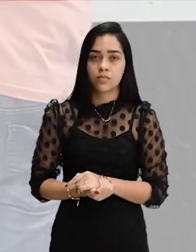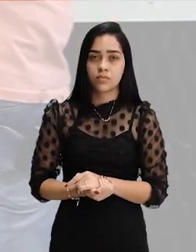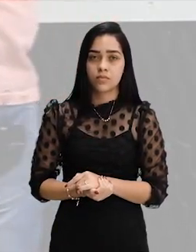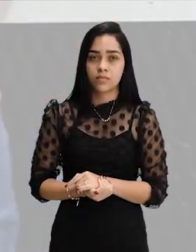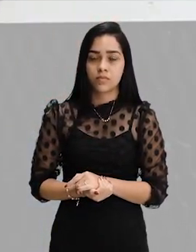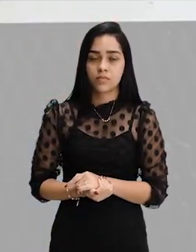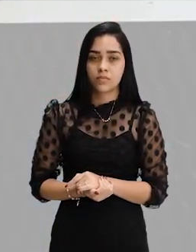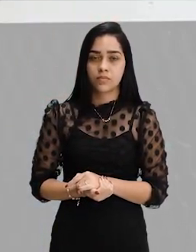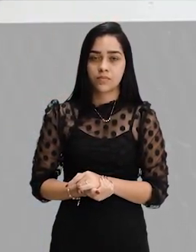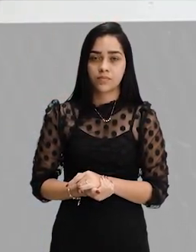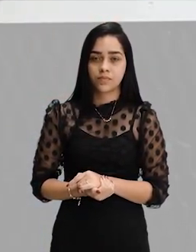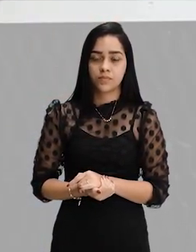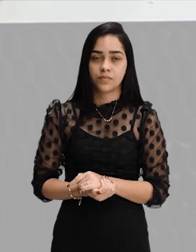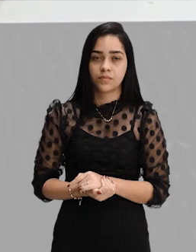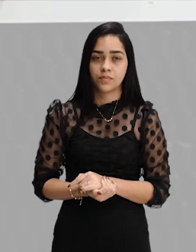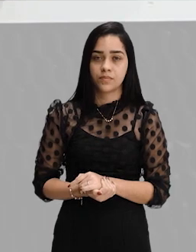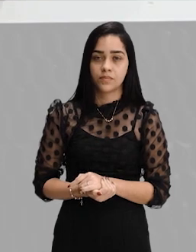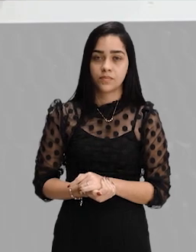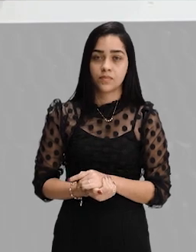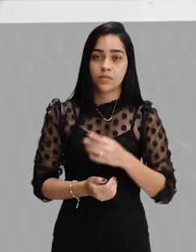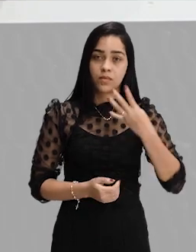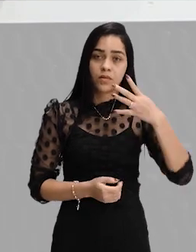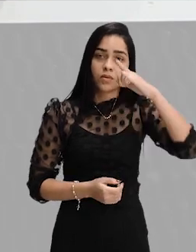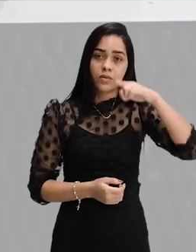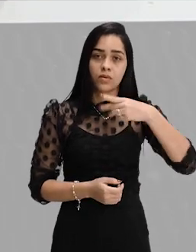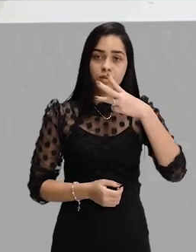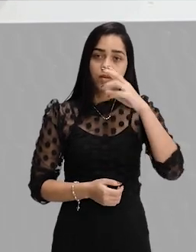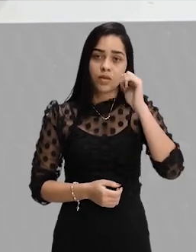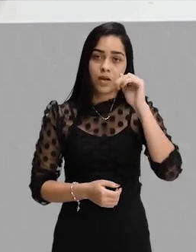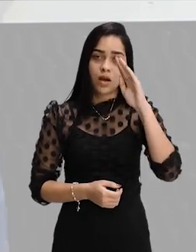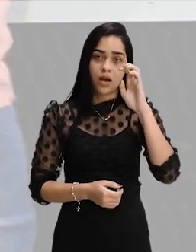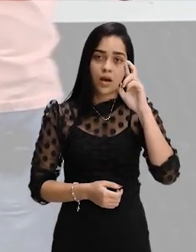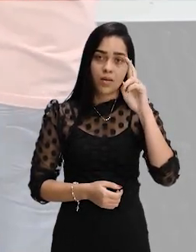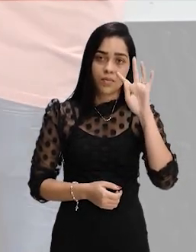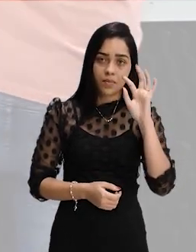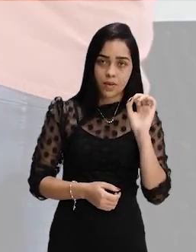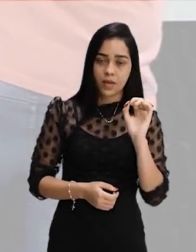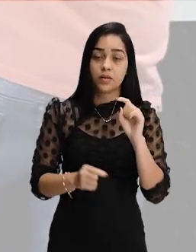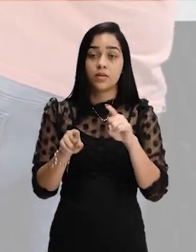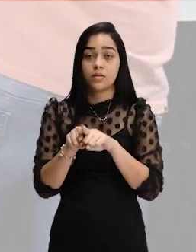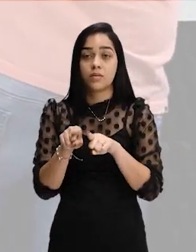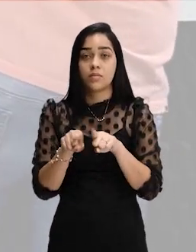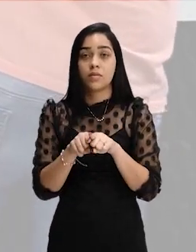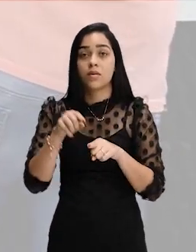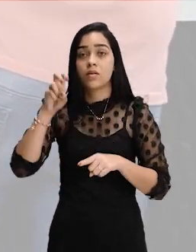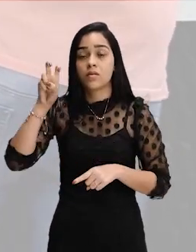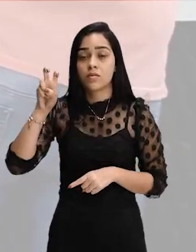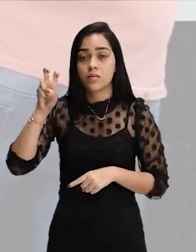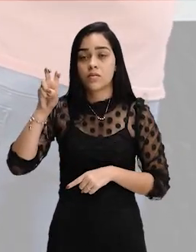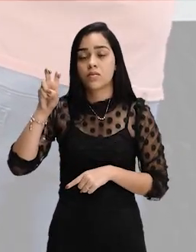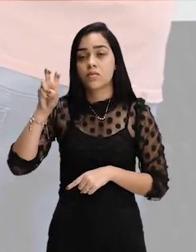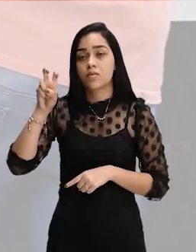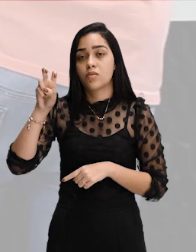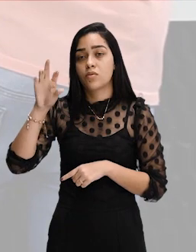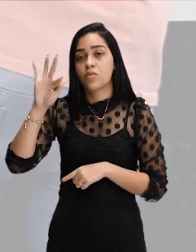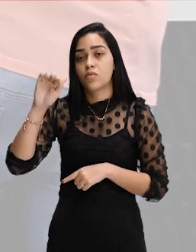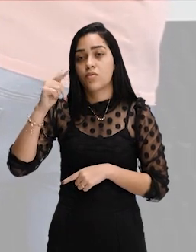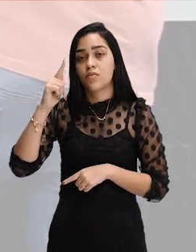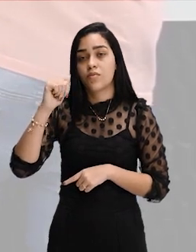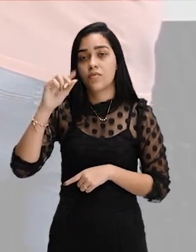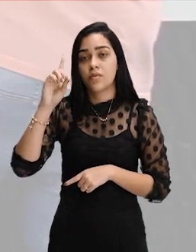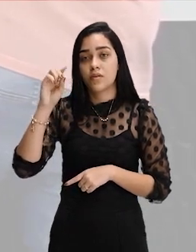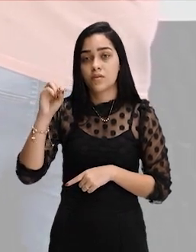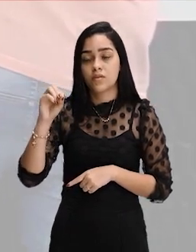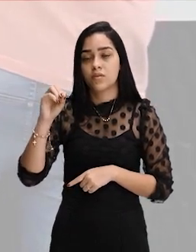ó. Vem para cá o 4/3 aberto. E vou trazer para cá o 5 fechado.